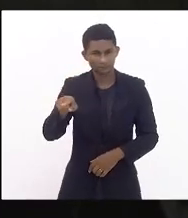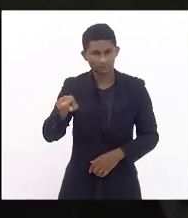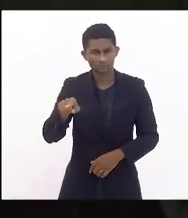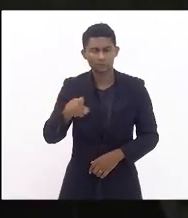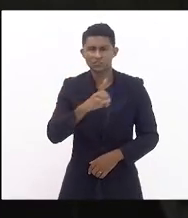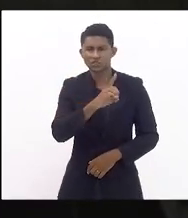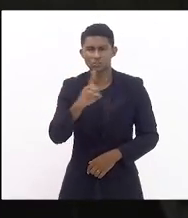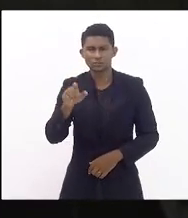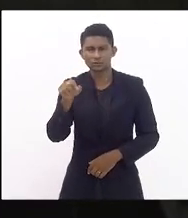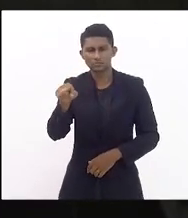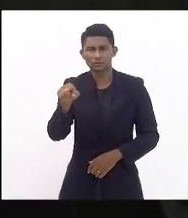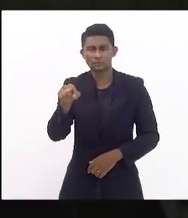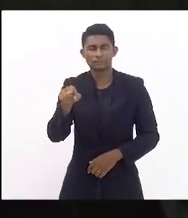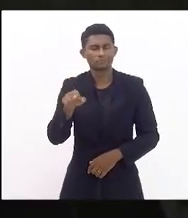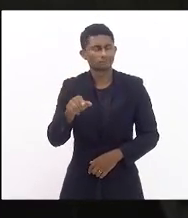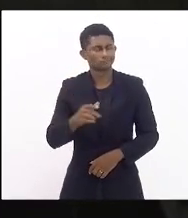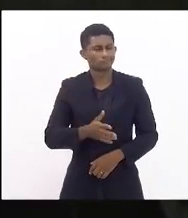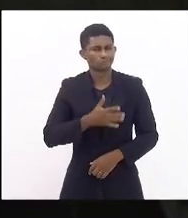horroroso,